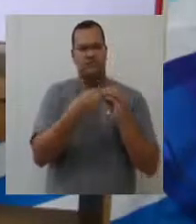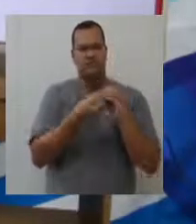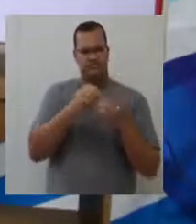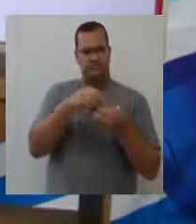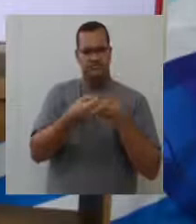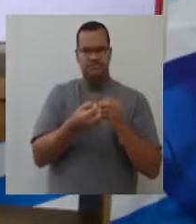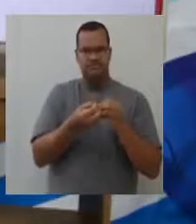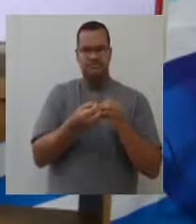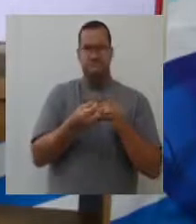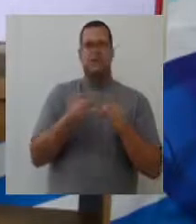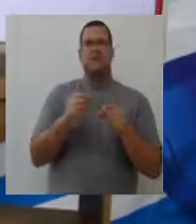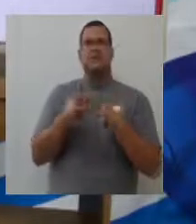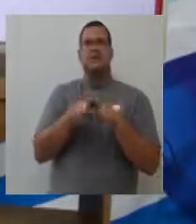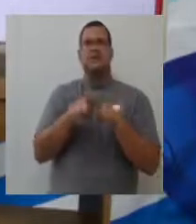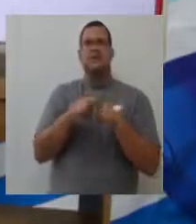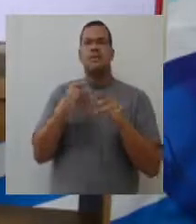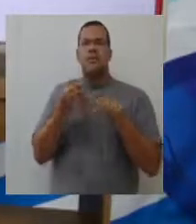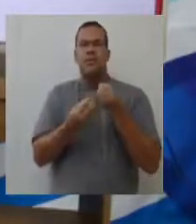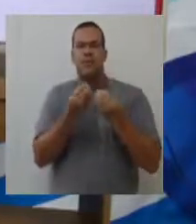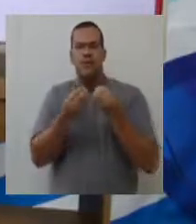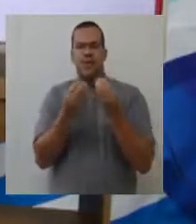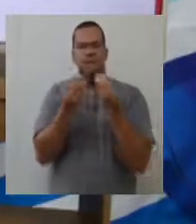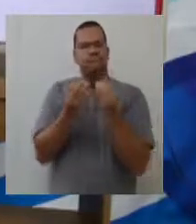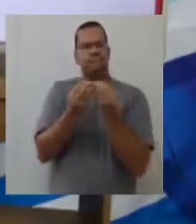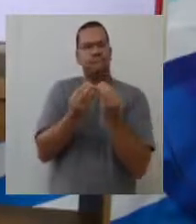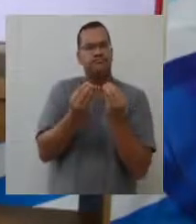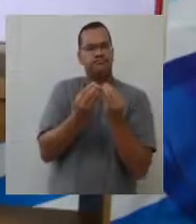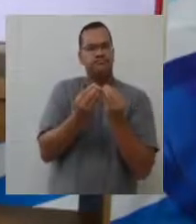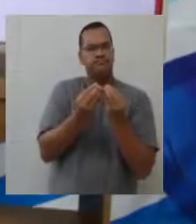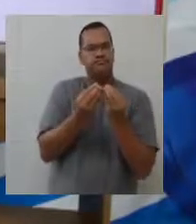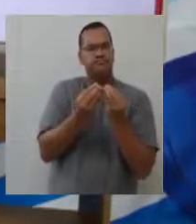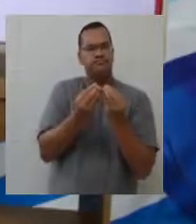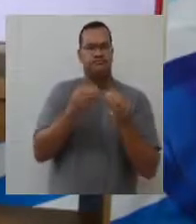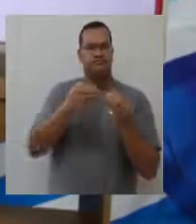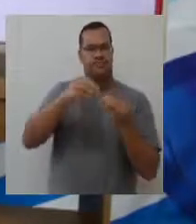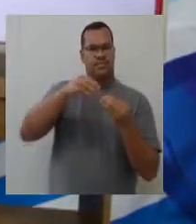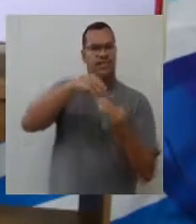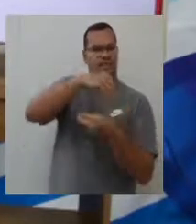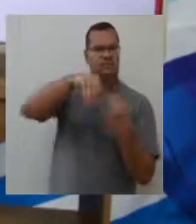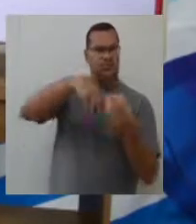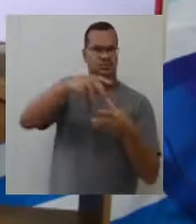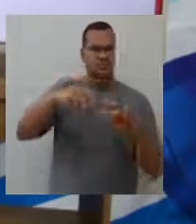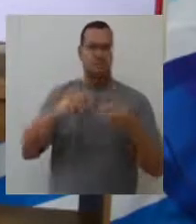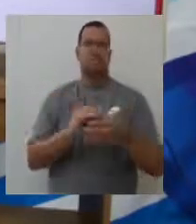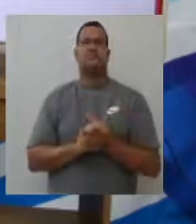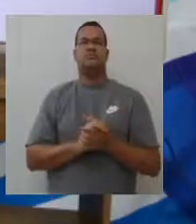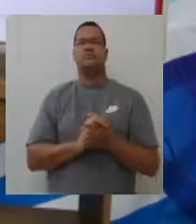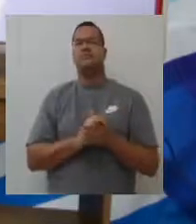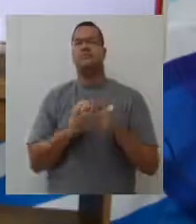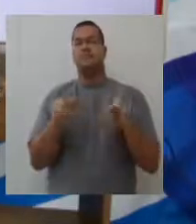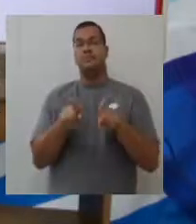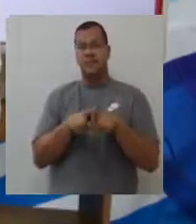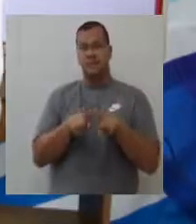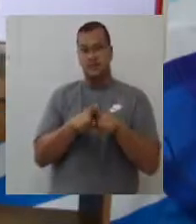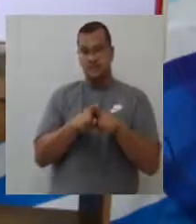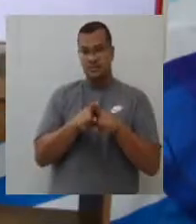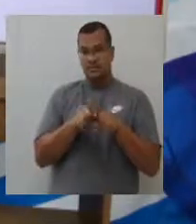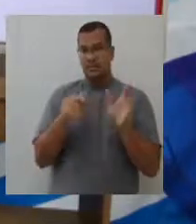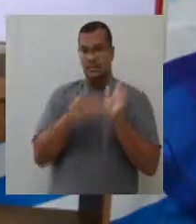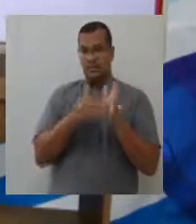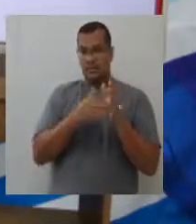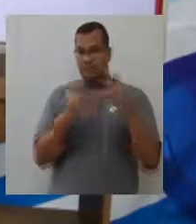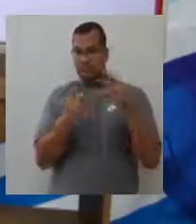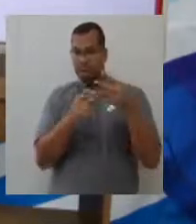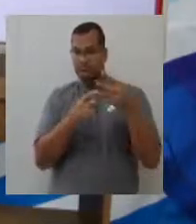A natureza das partículas dispersas na solução, tá? E por último, o